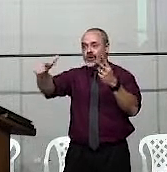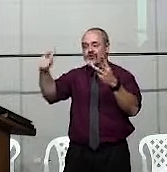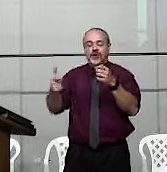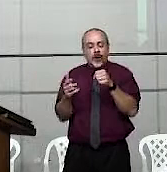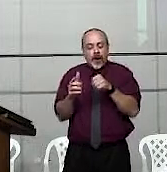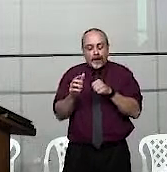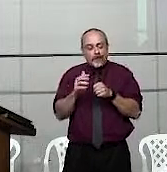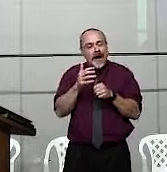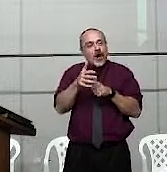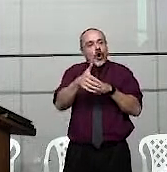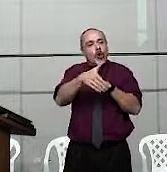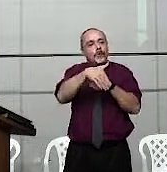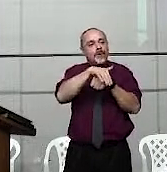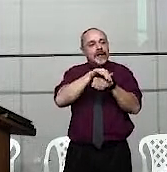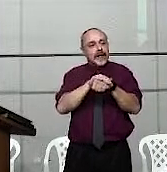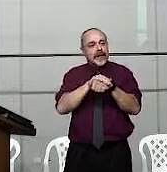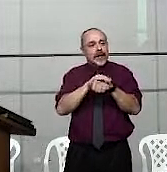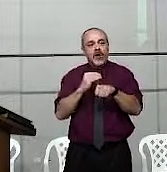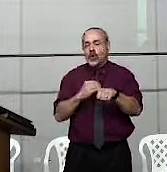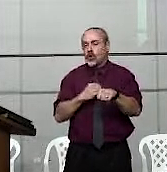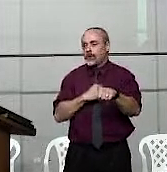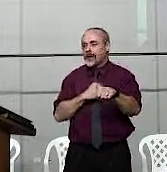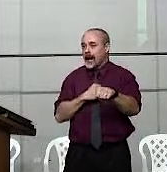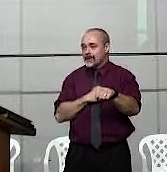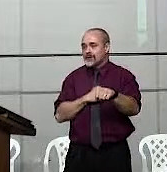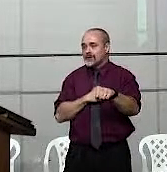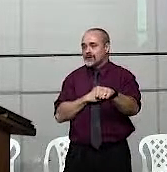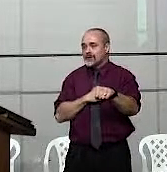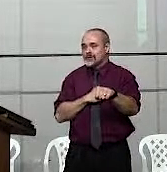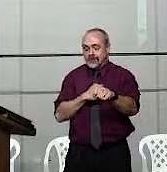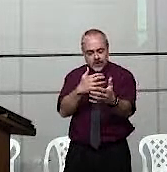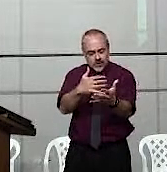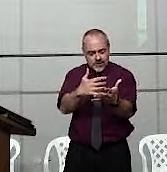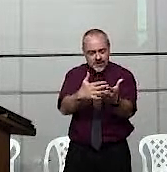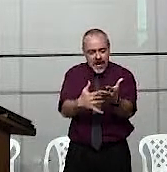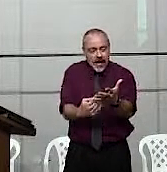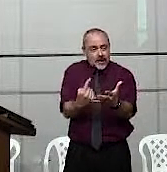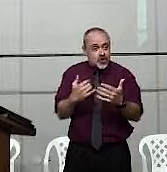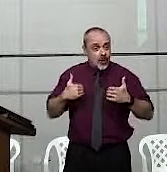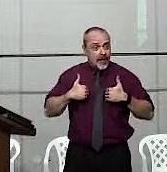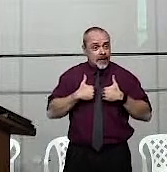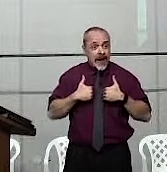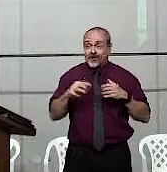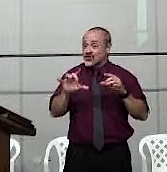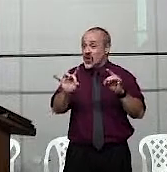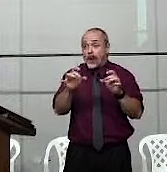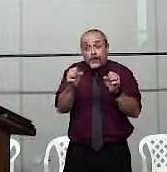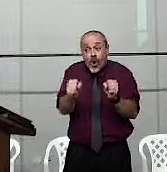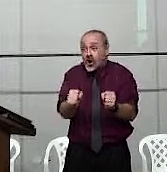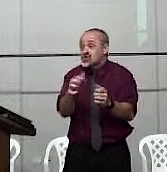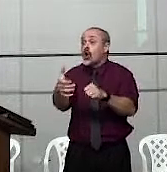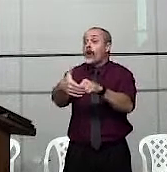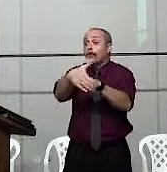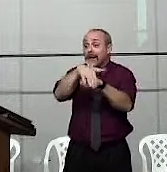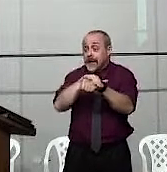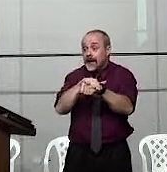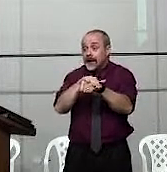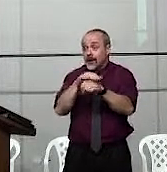novo, para cobrir o pecado. O sangue de um animal só